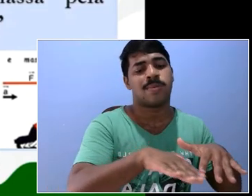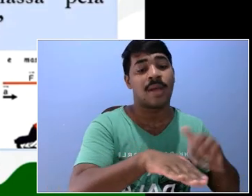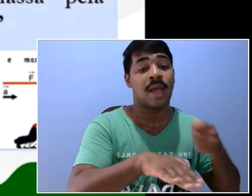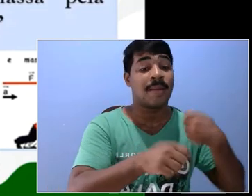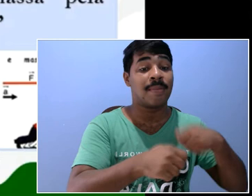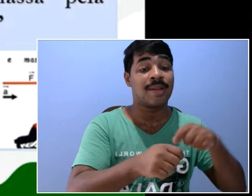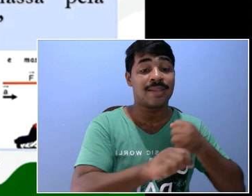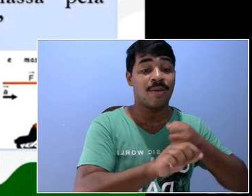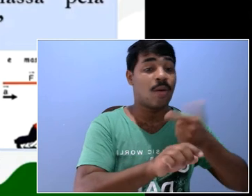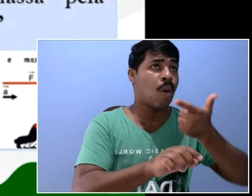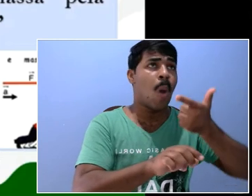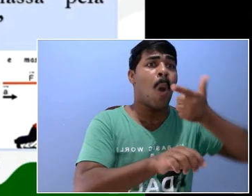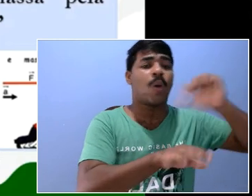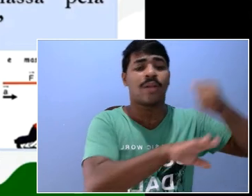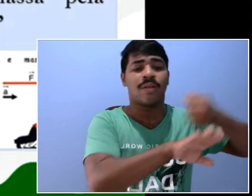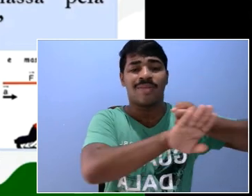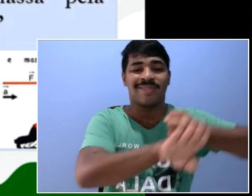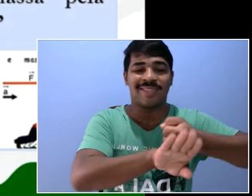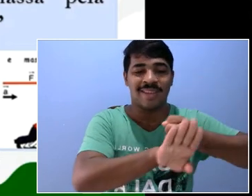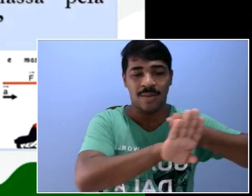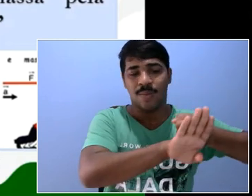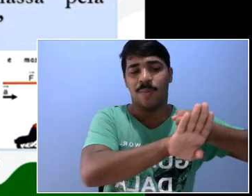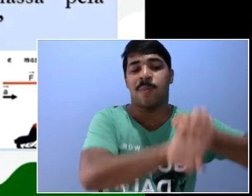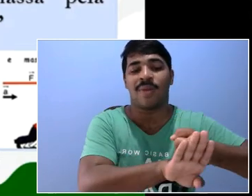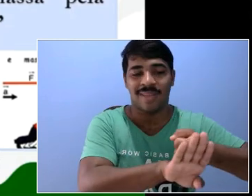constante, né, ou seja, retilíneo uniforme,